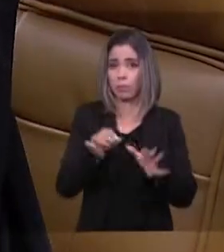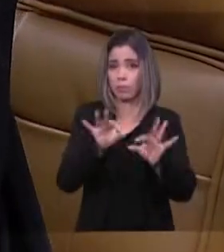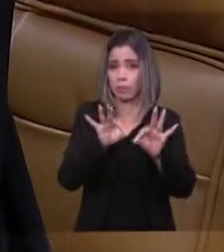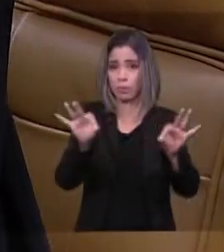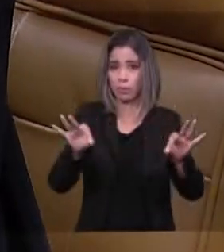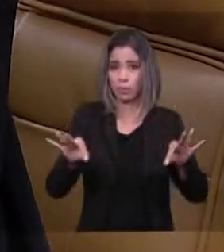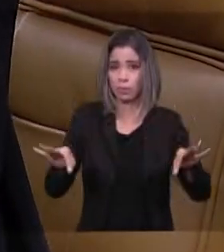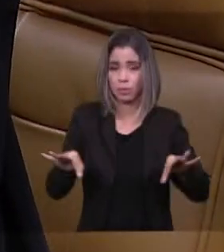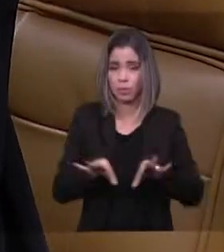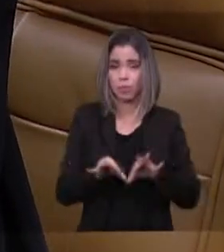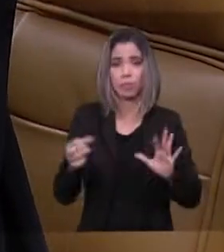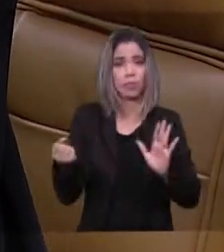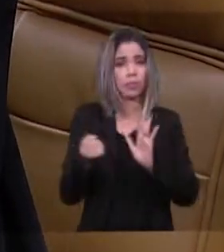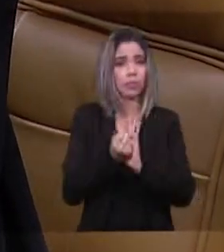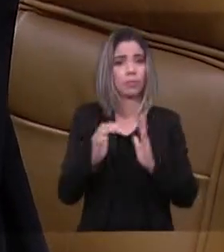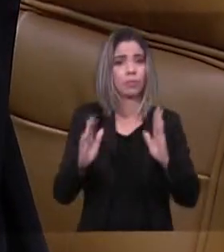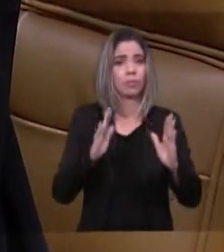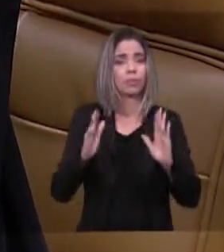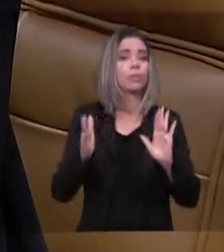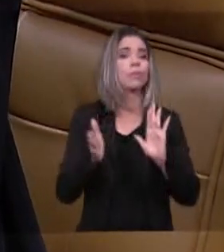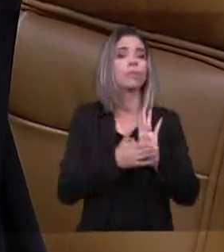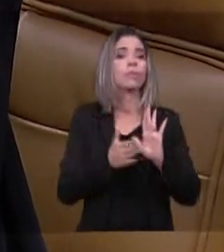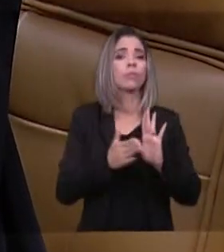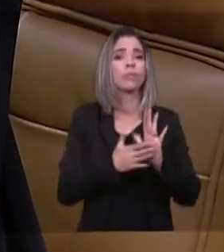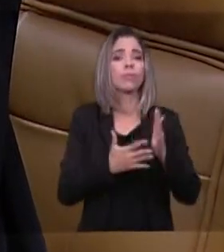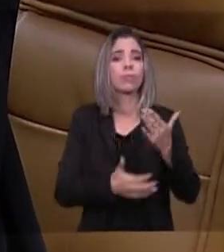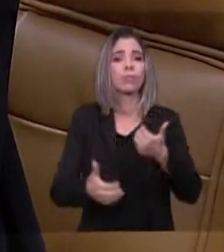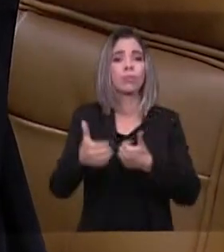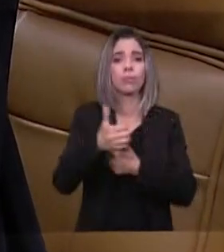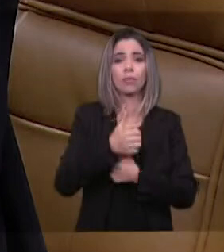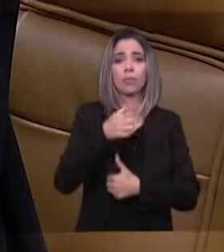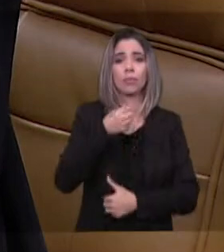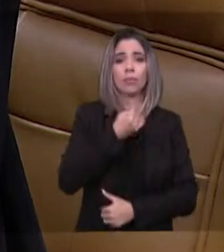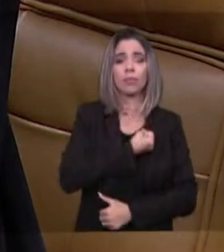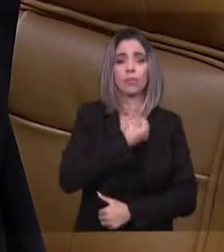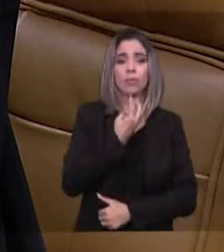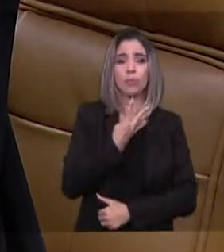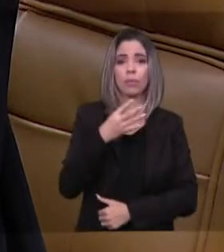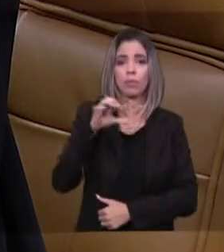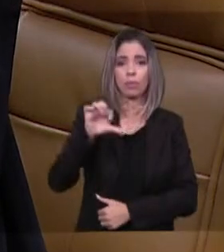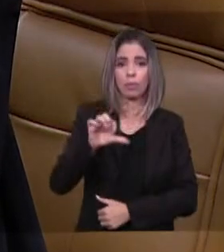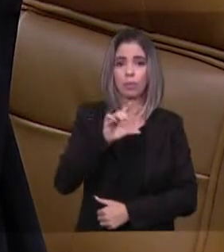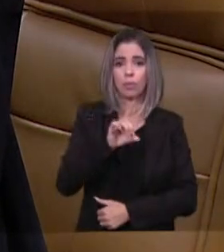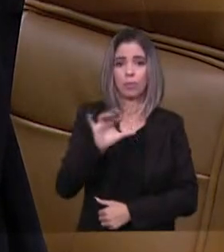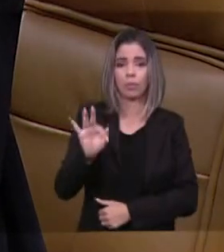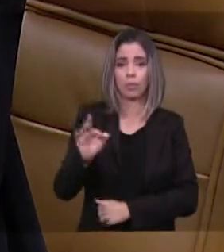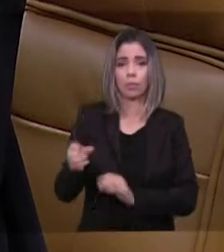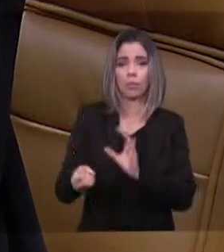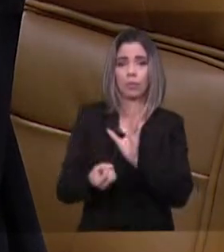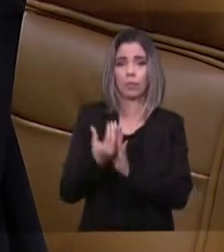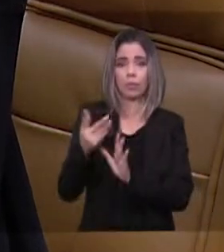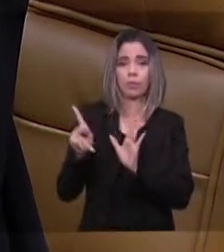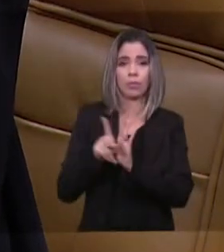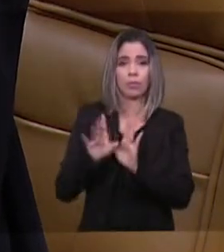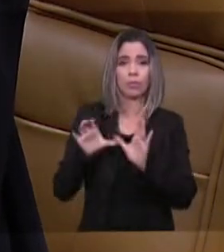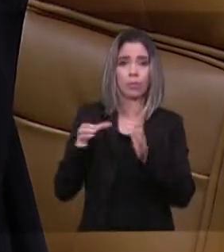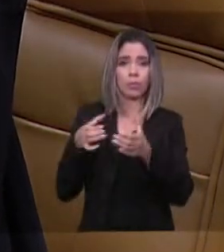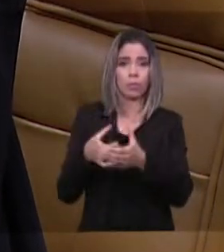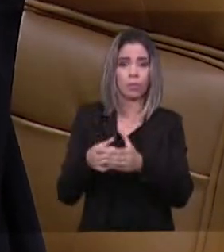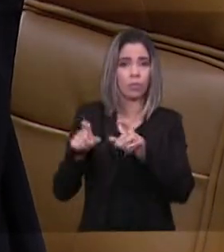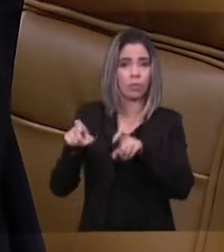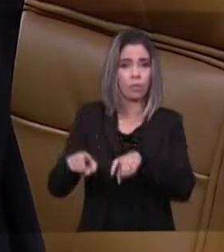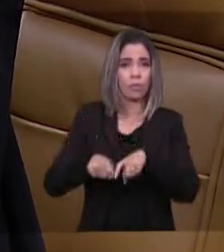marco temporal e, na proposta de súmula vinculante 49 do Distrito Federal, de autoria da Confederação